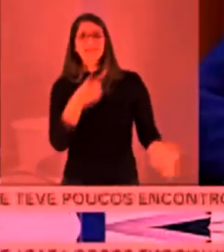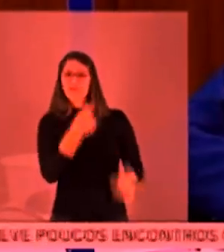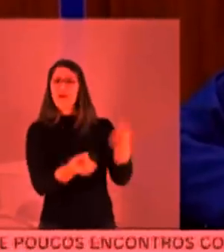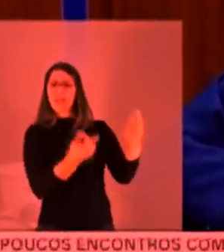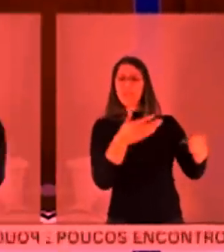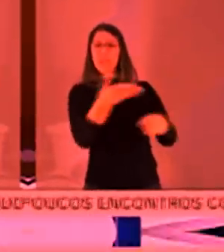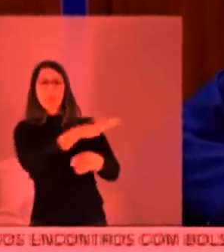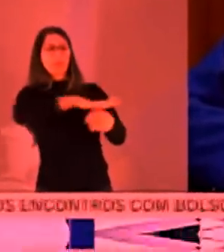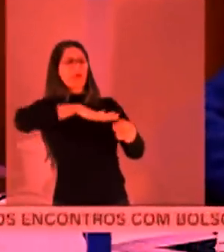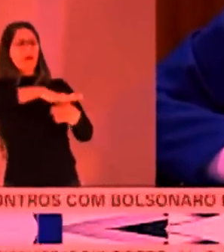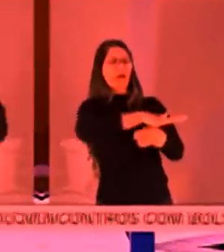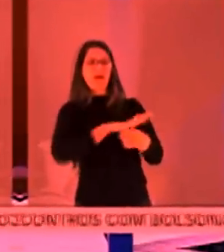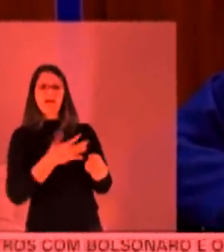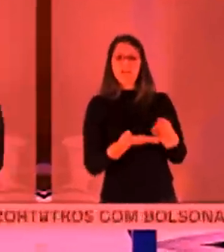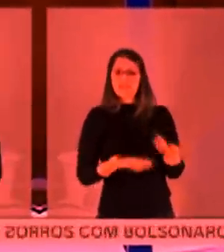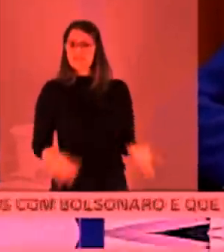porra!